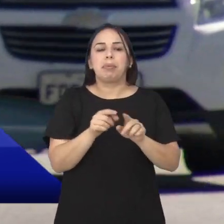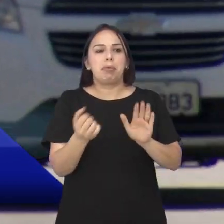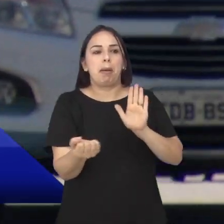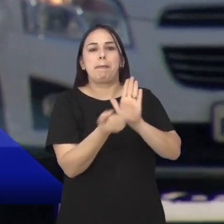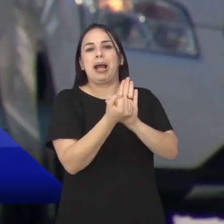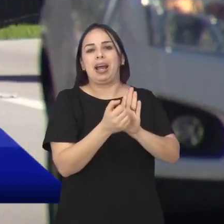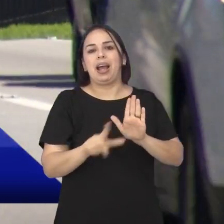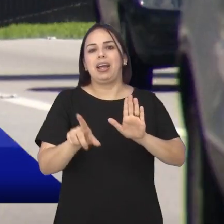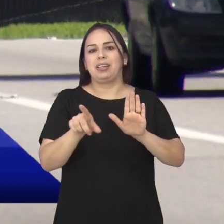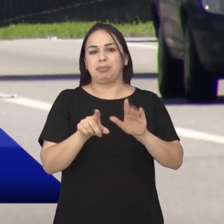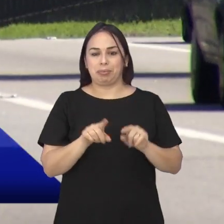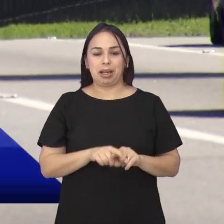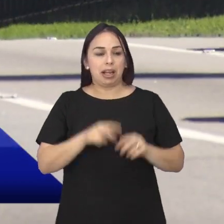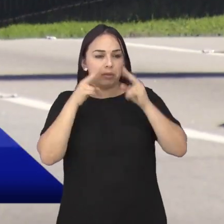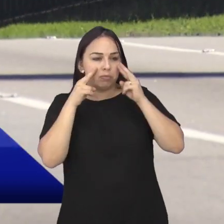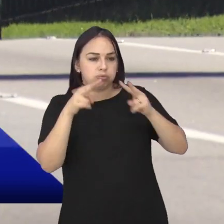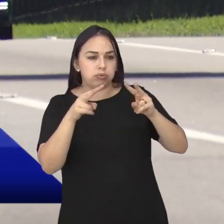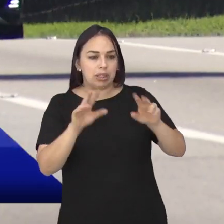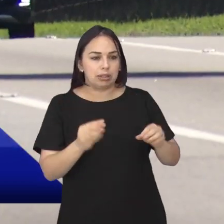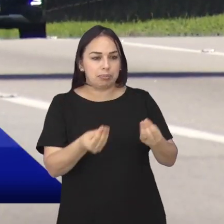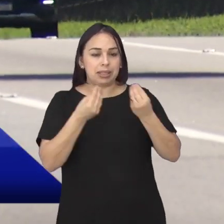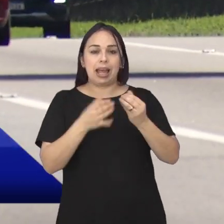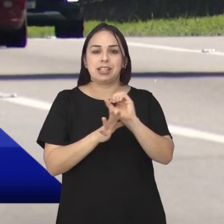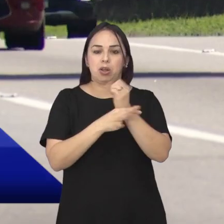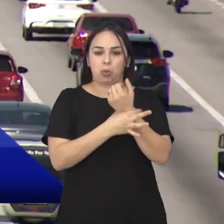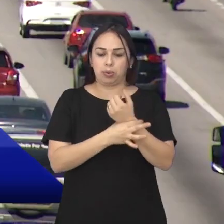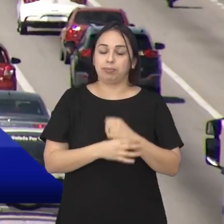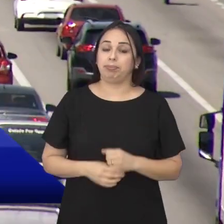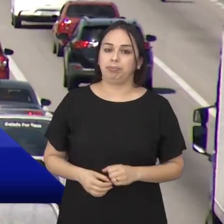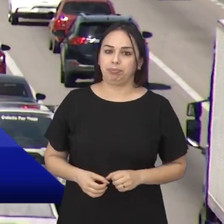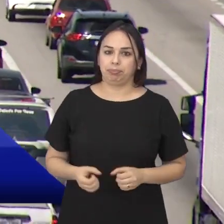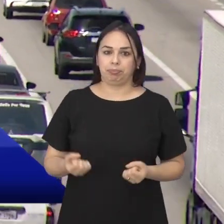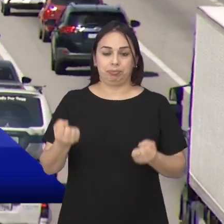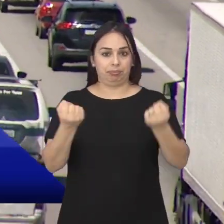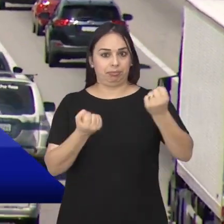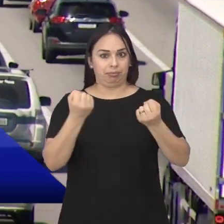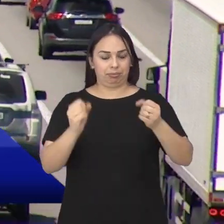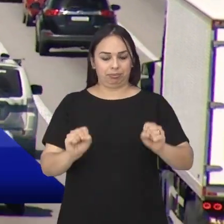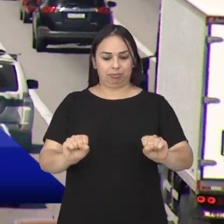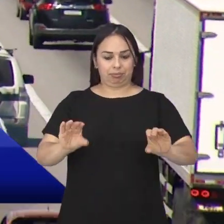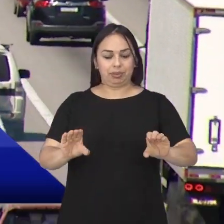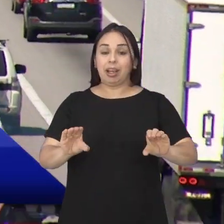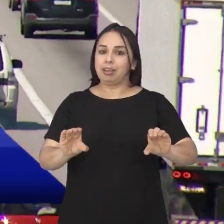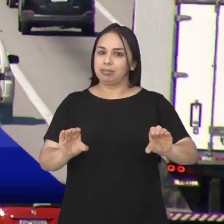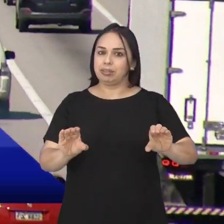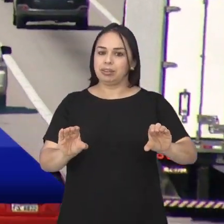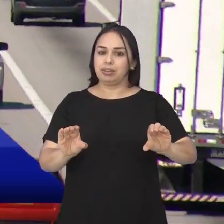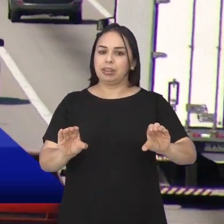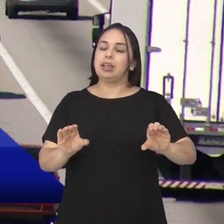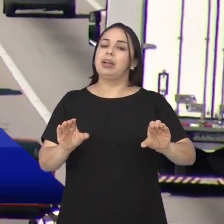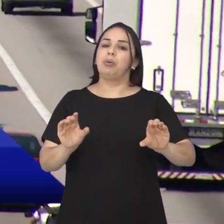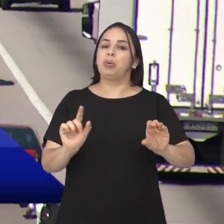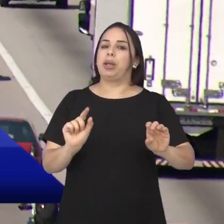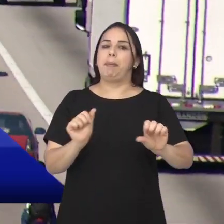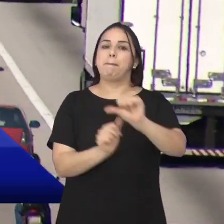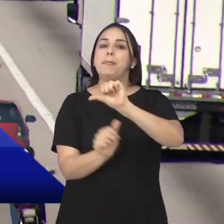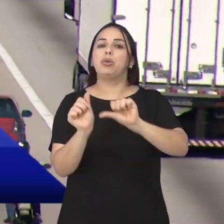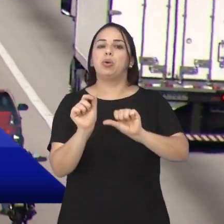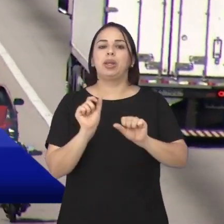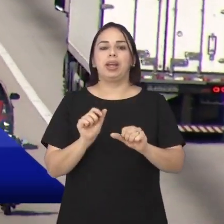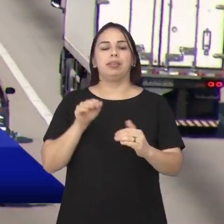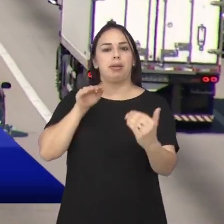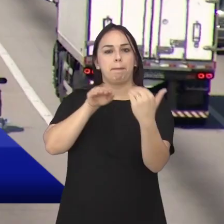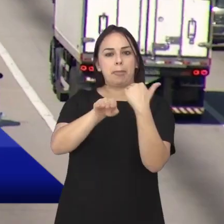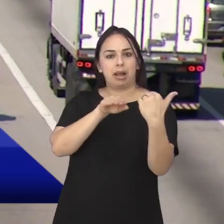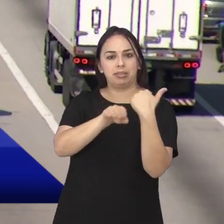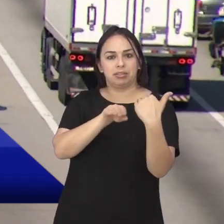simbologia que o trânsito traz para a segurança, né? Sobre a iluminação. Então, essa mudança que houve é que em pistas duplas